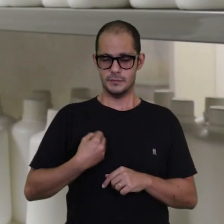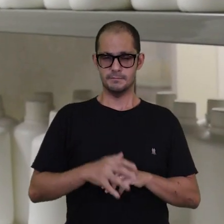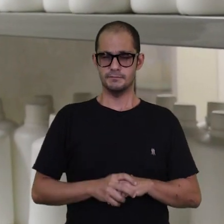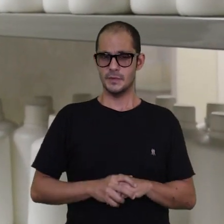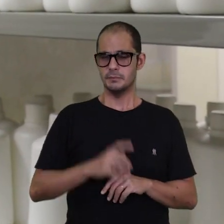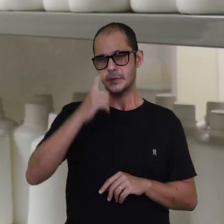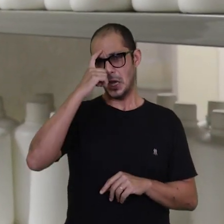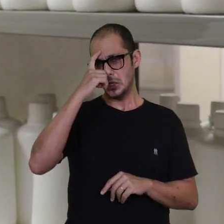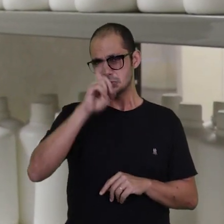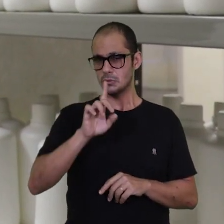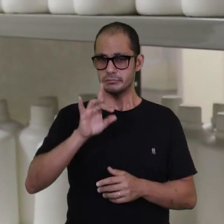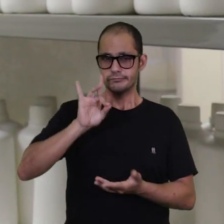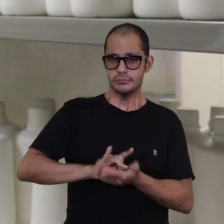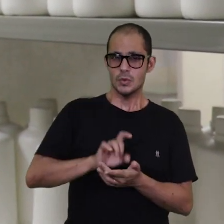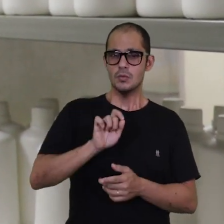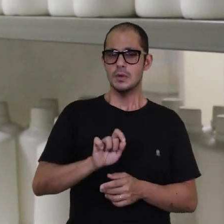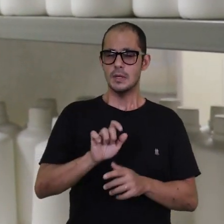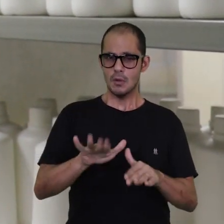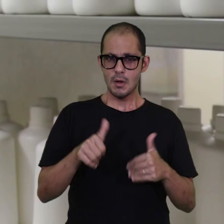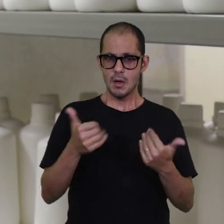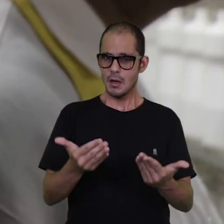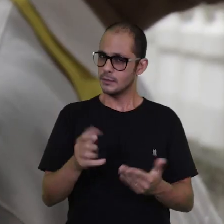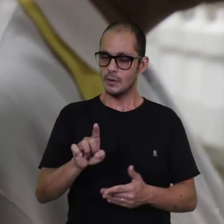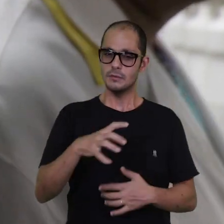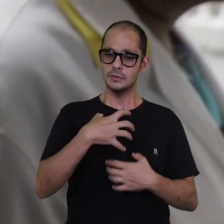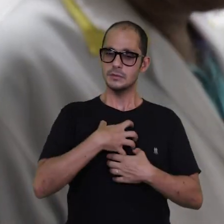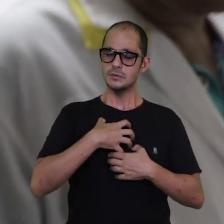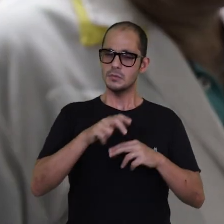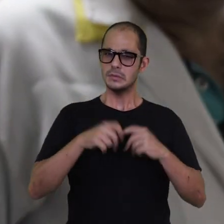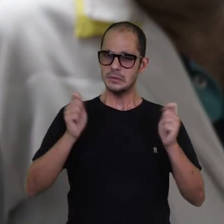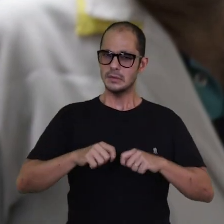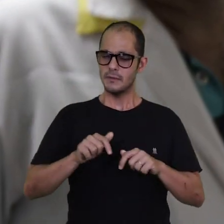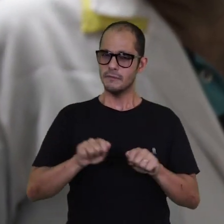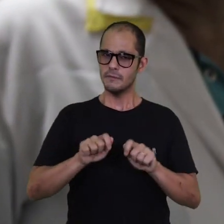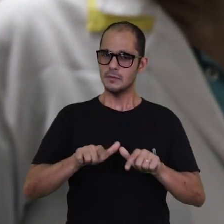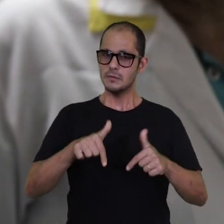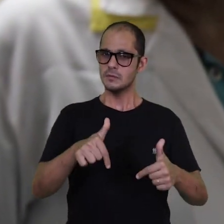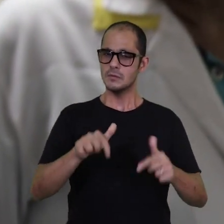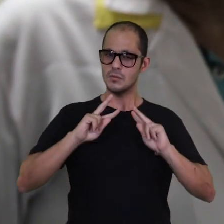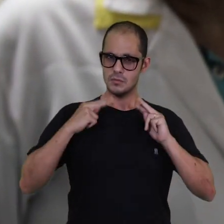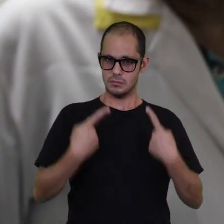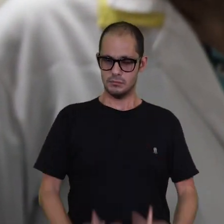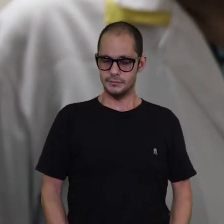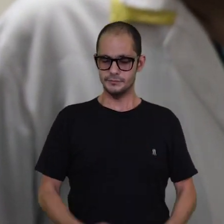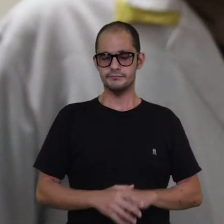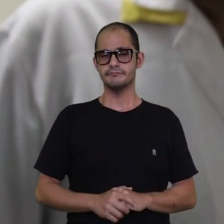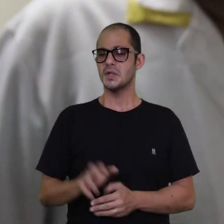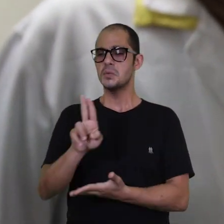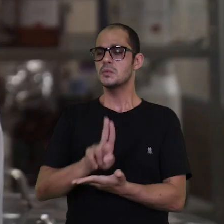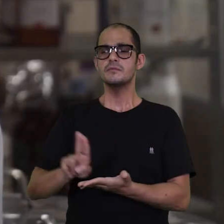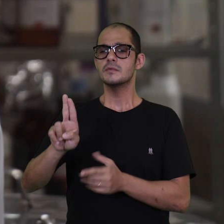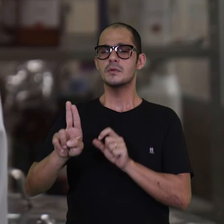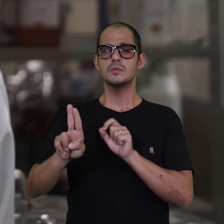serviço público não é só servir, é você sentir também e o que você é capaz de produzir também, o que você pode fazer para o